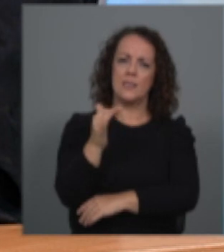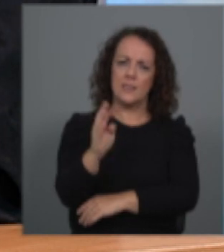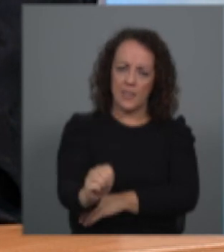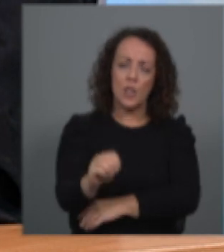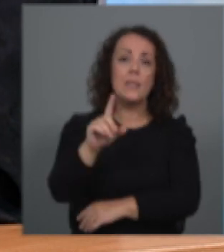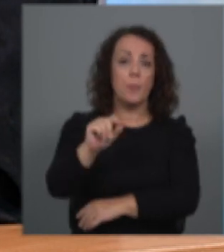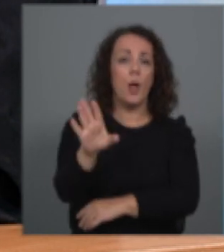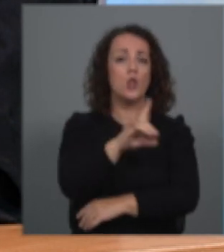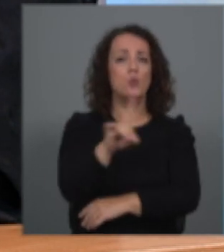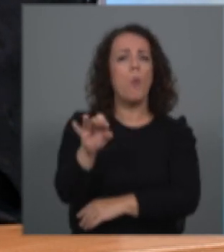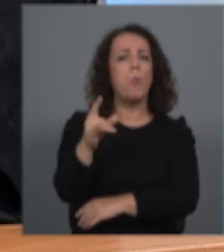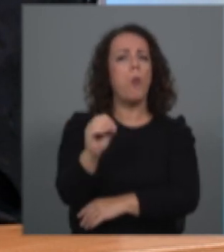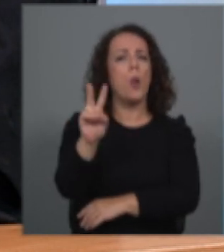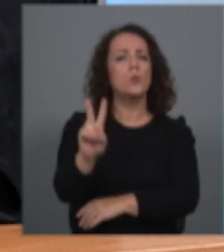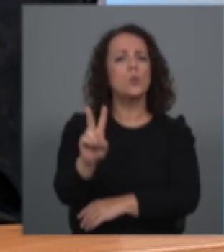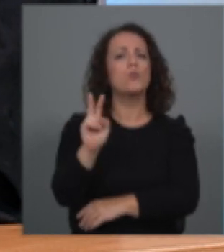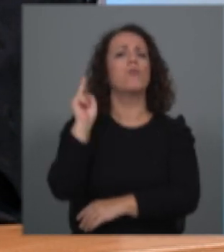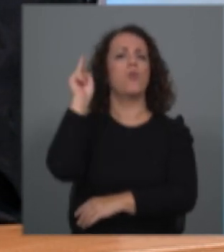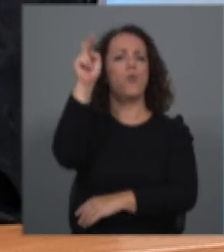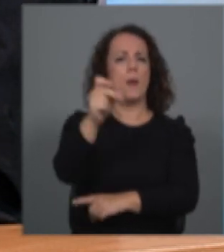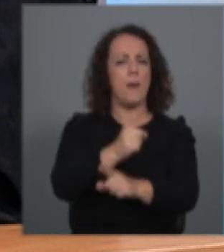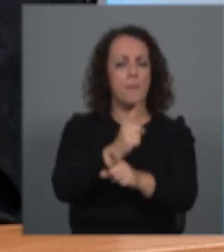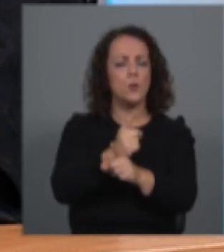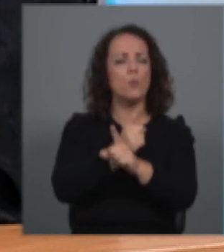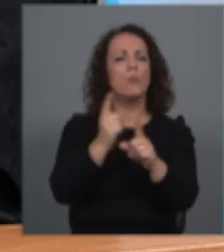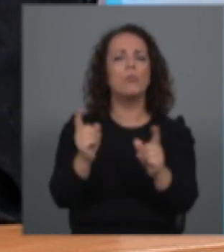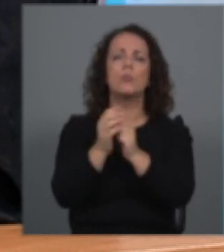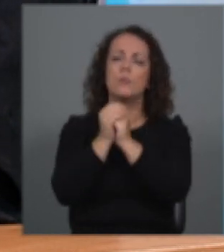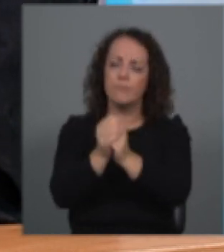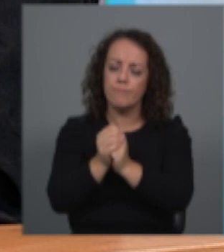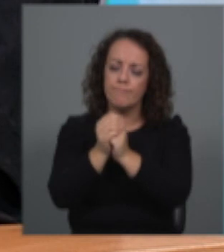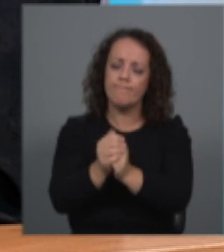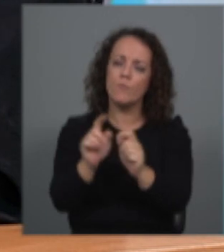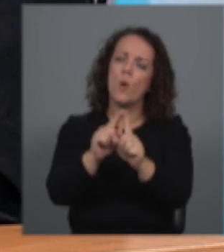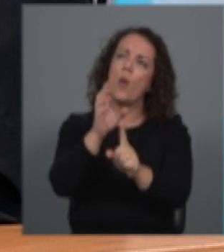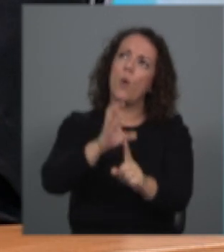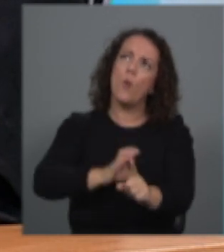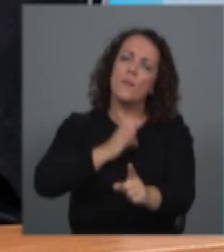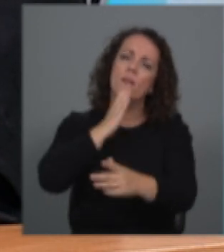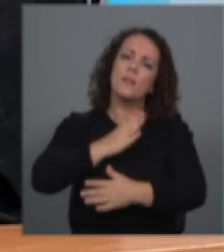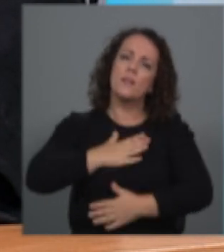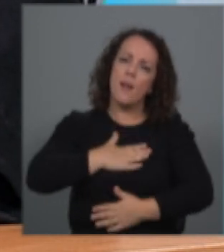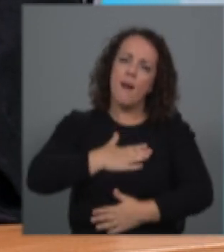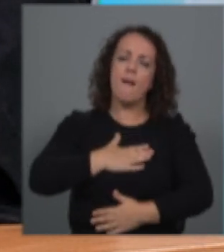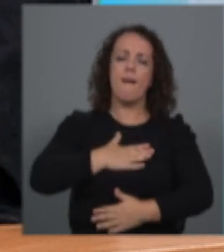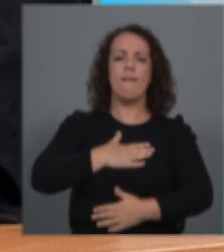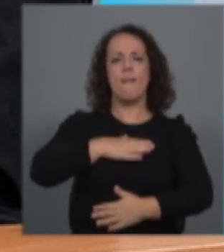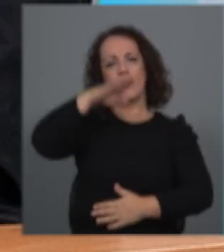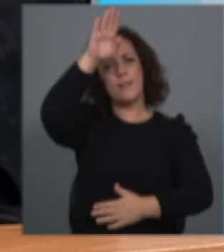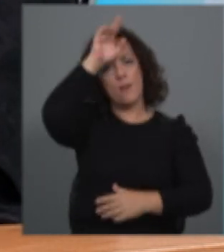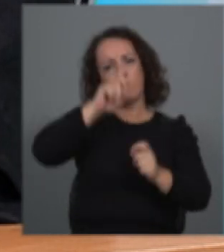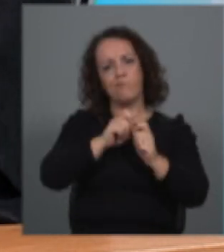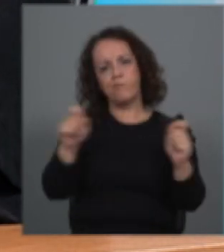propósito foi assim para confiar a São Francisco o seu pontificado. E também aquela